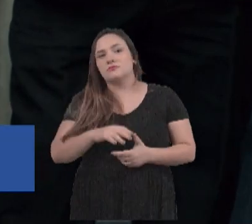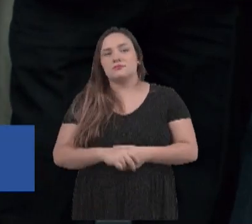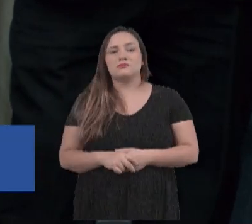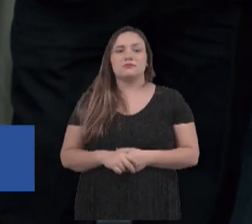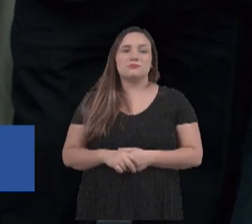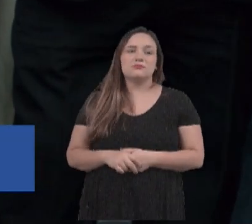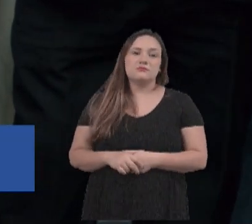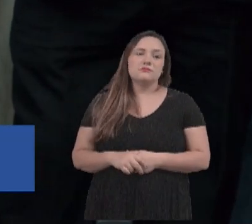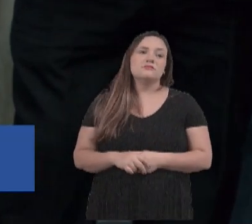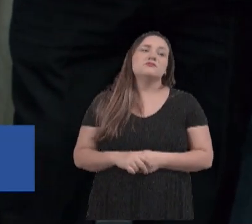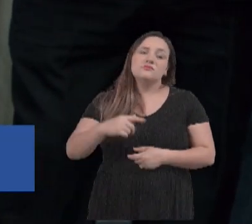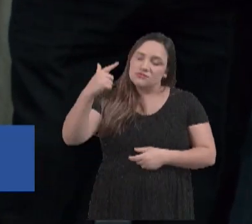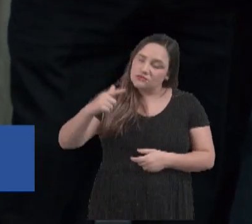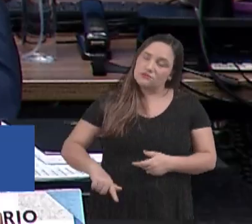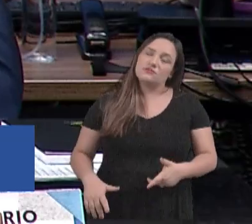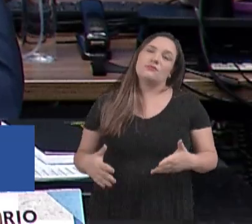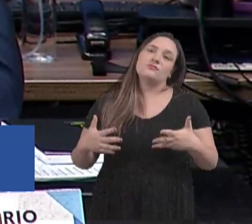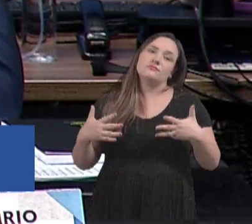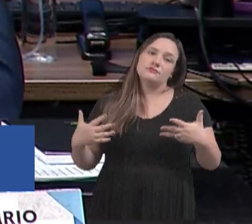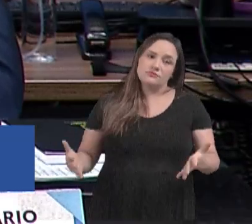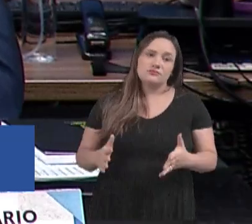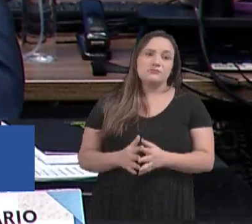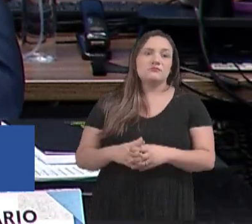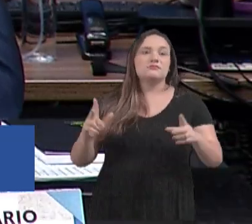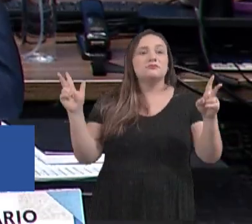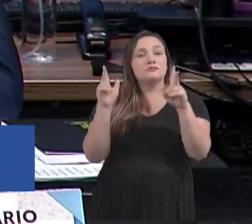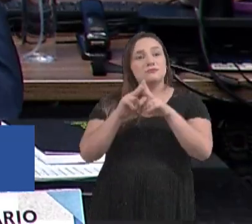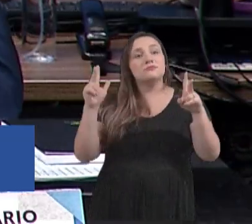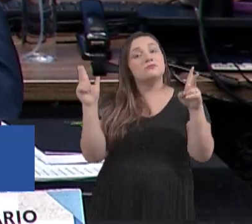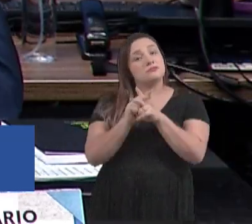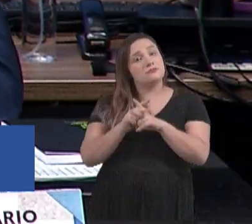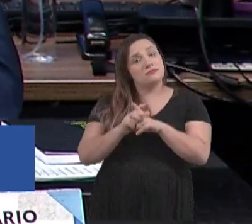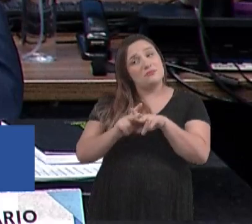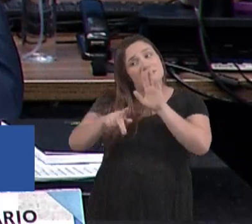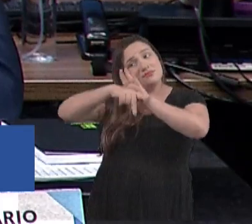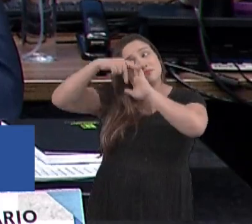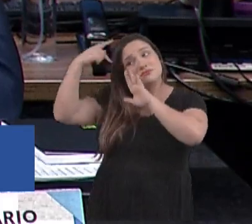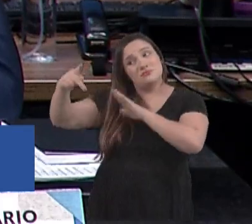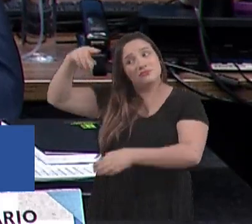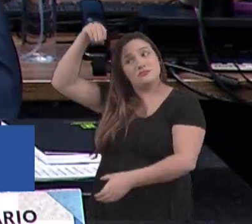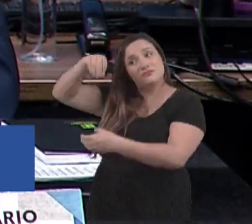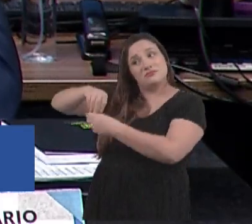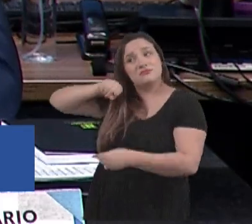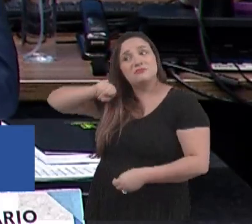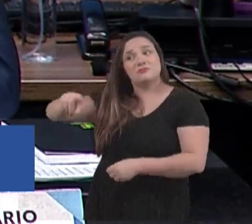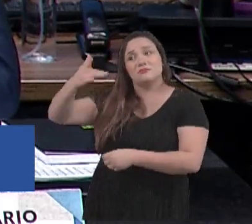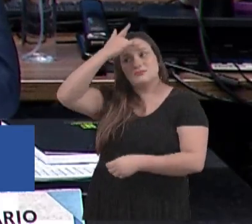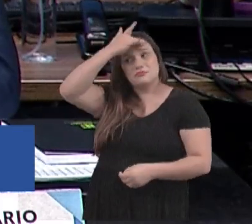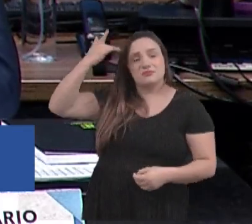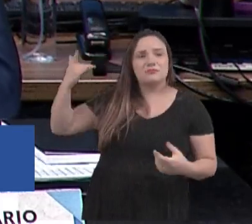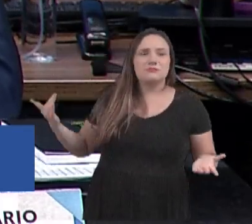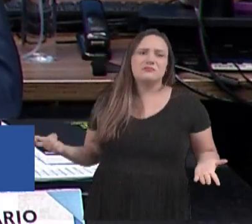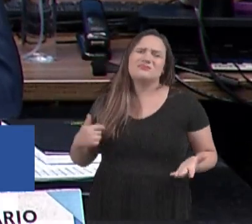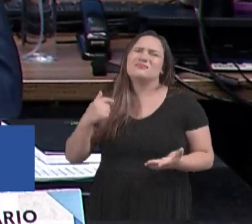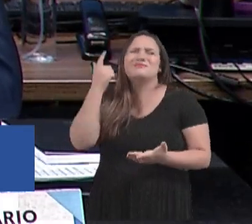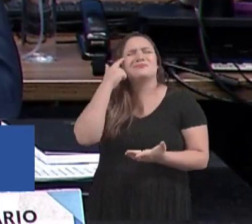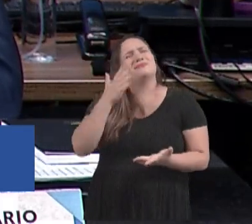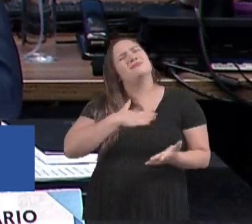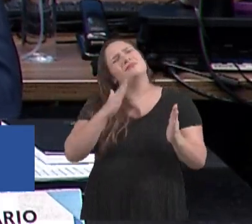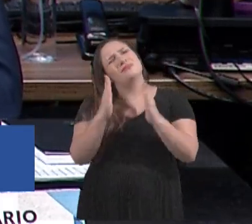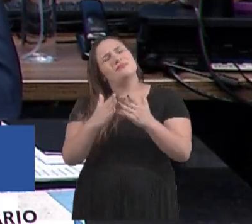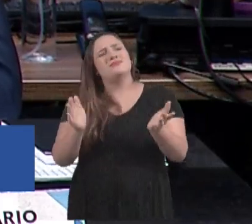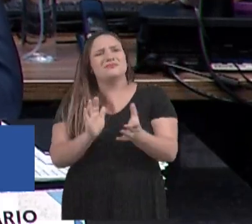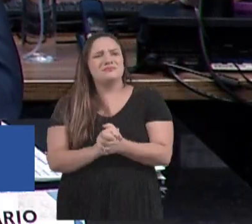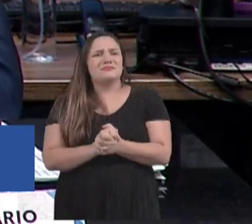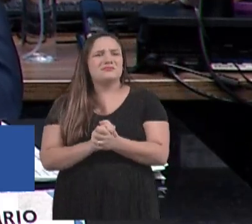lamentável. Mais um capítulo de uma briga pessoal que ele tem. Eu fico pensando na minha casa, por